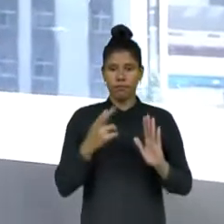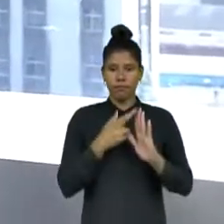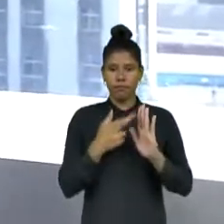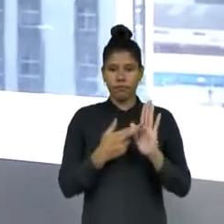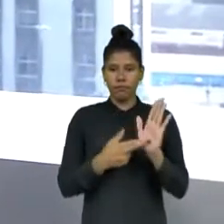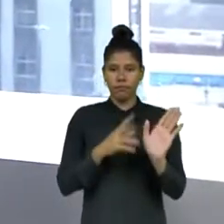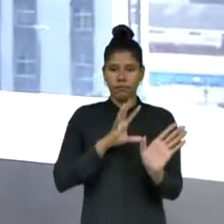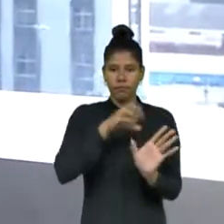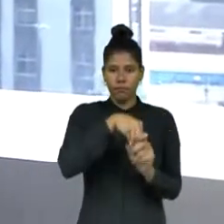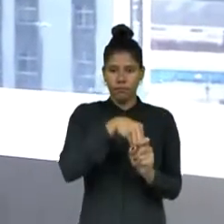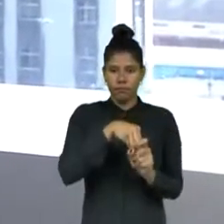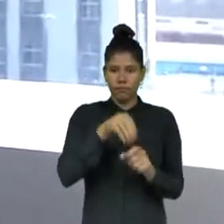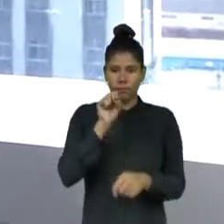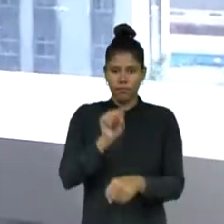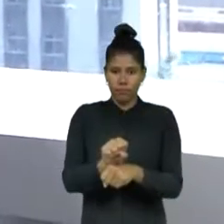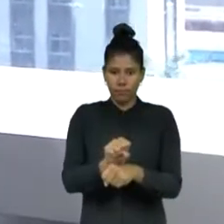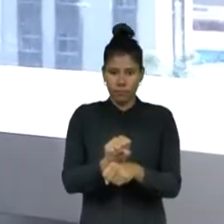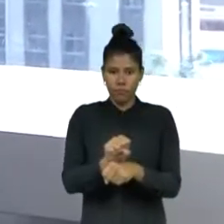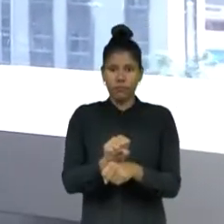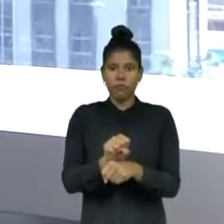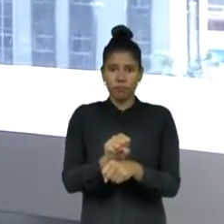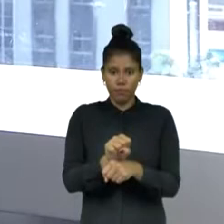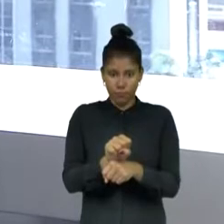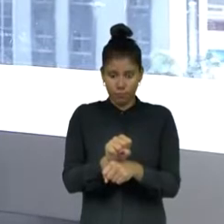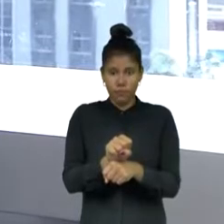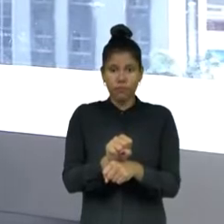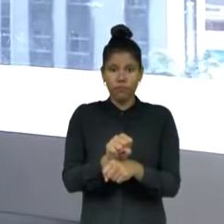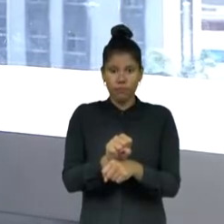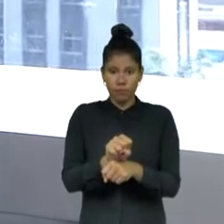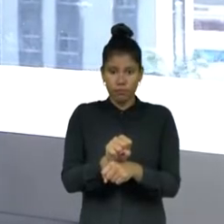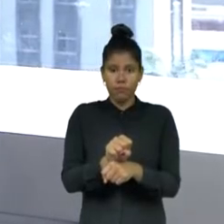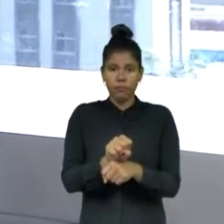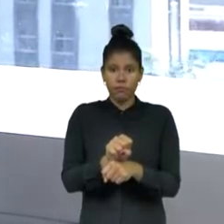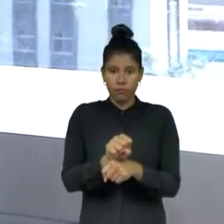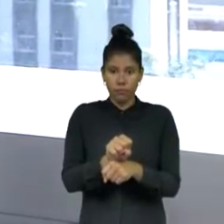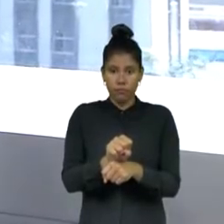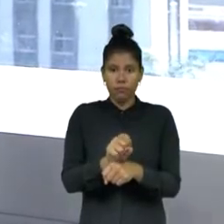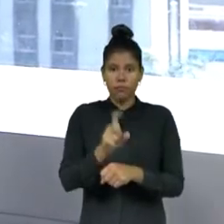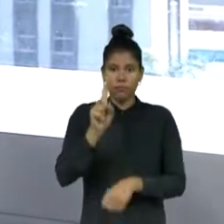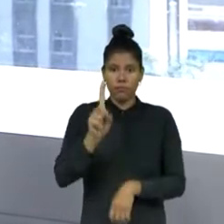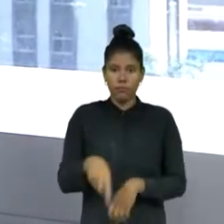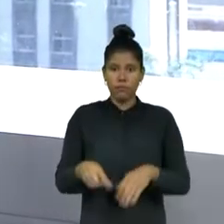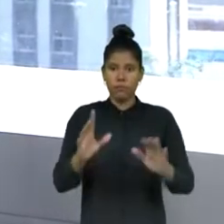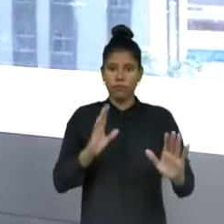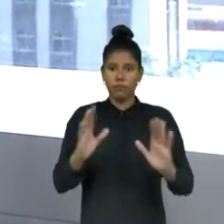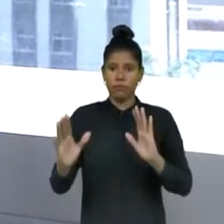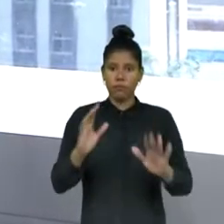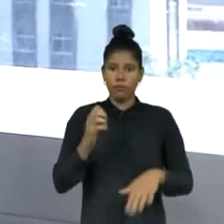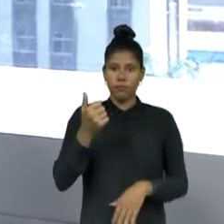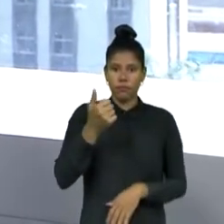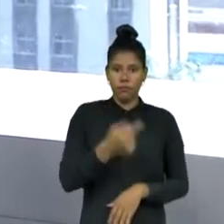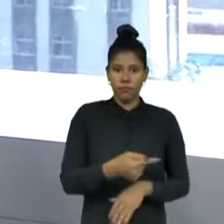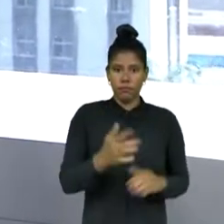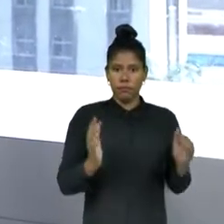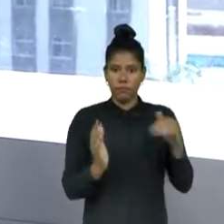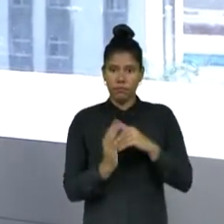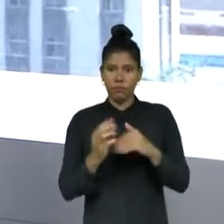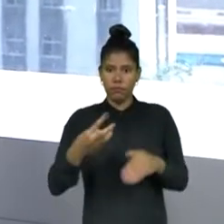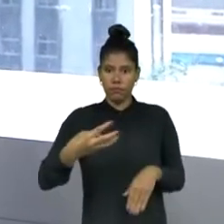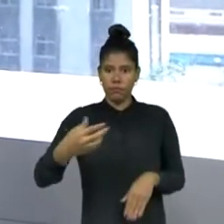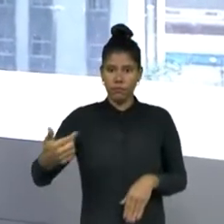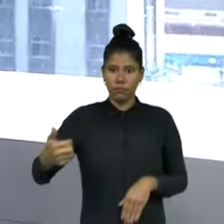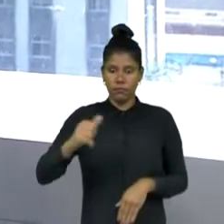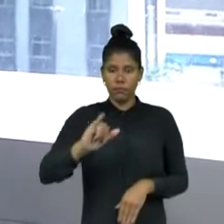a paralisação das atividades parlamentares regulares compreende o período de 17 a 31 de julho